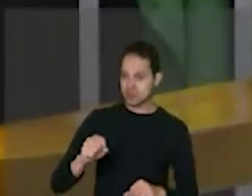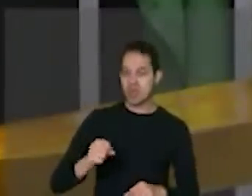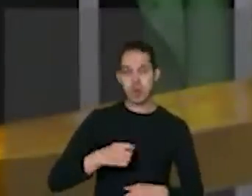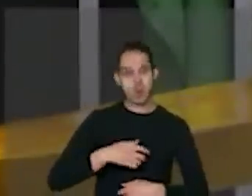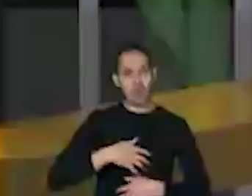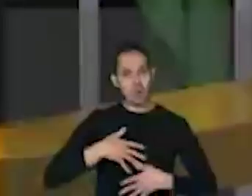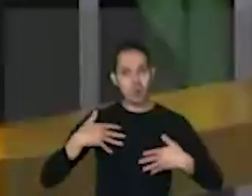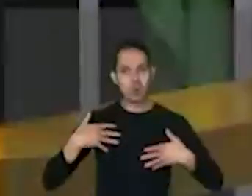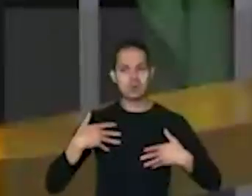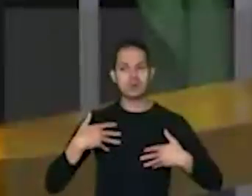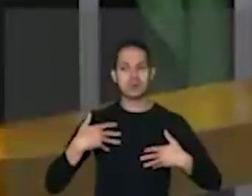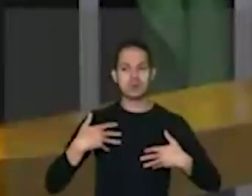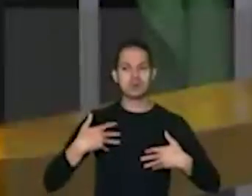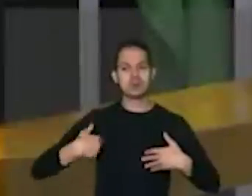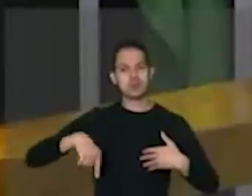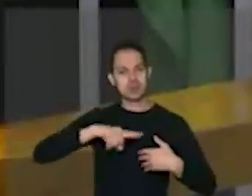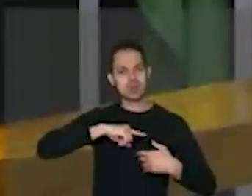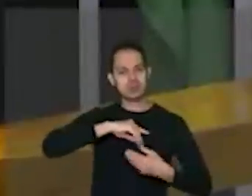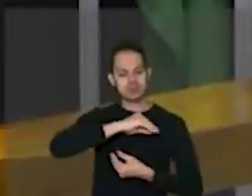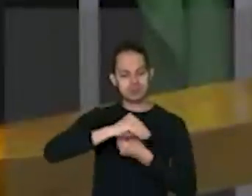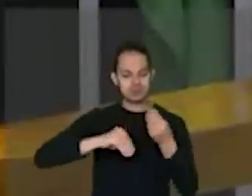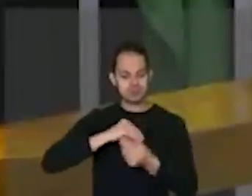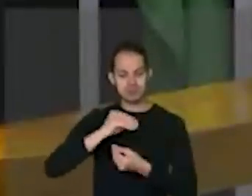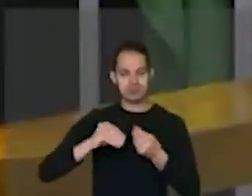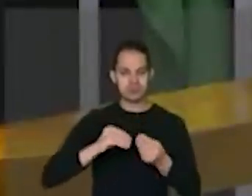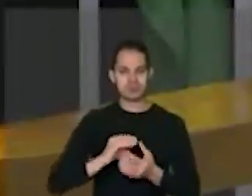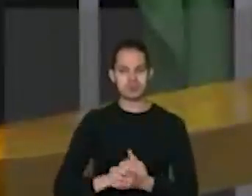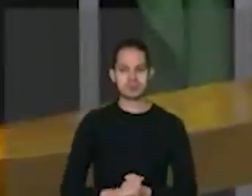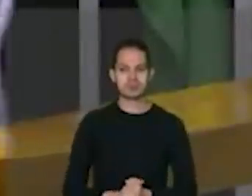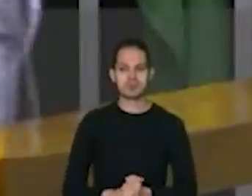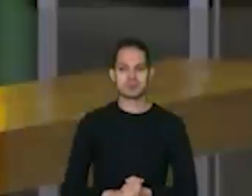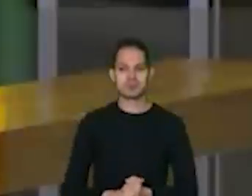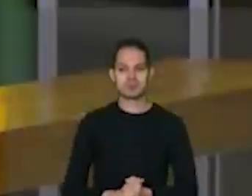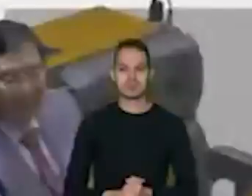de ser mestiços arigato gozaimashita